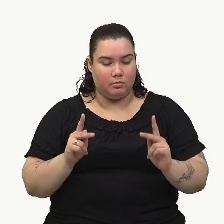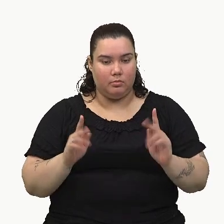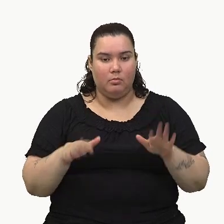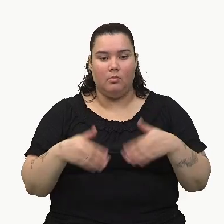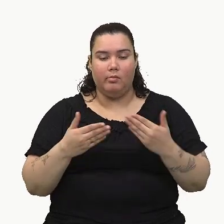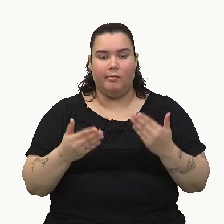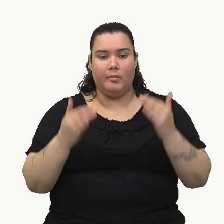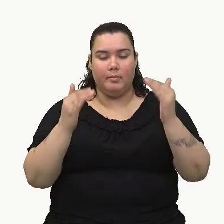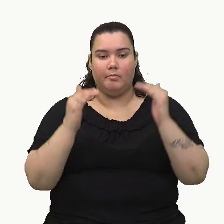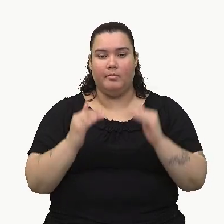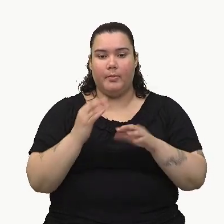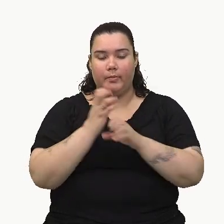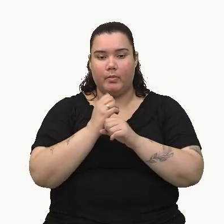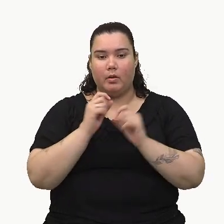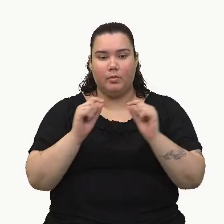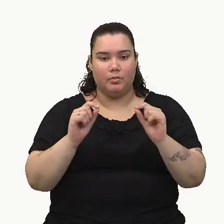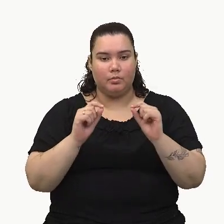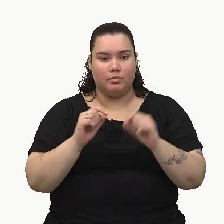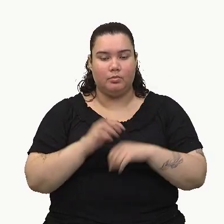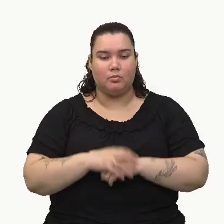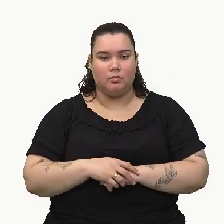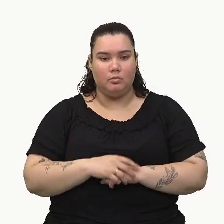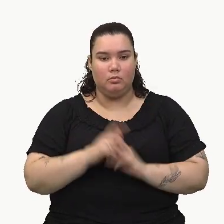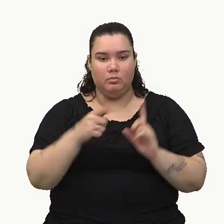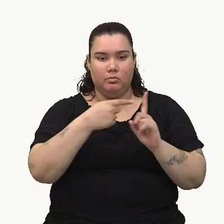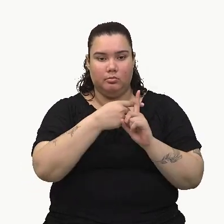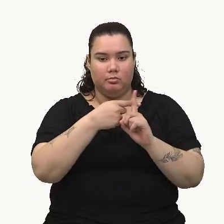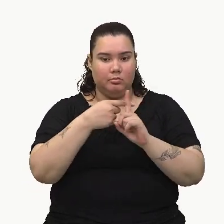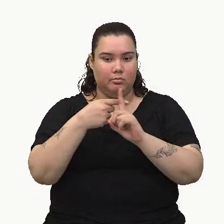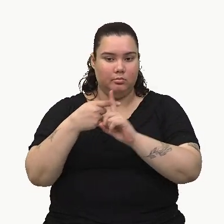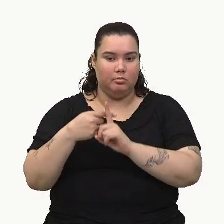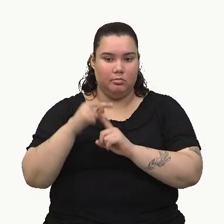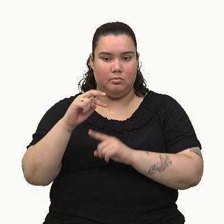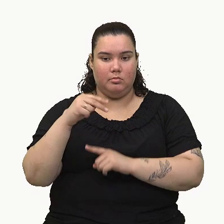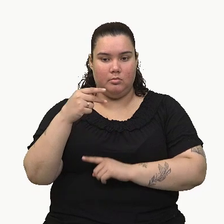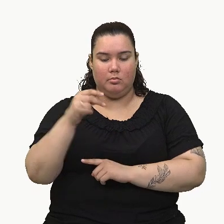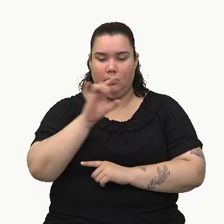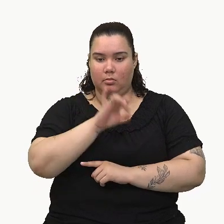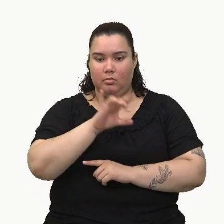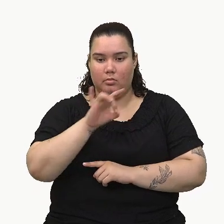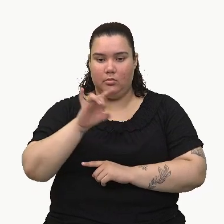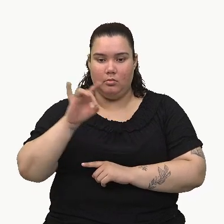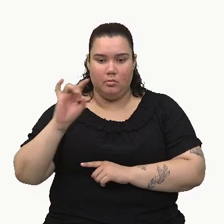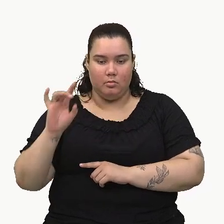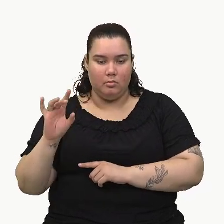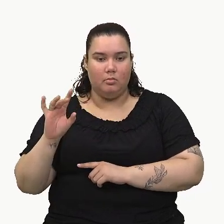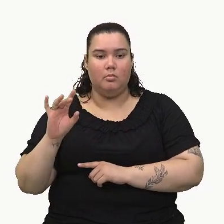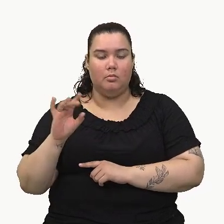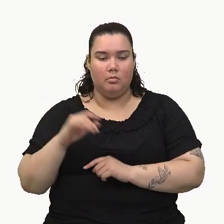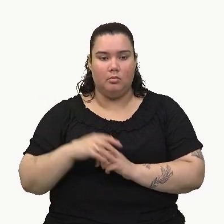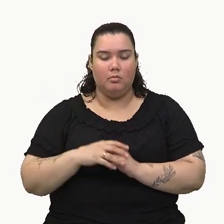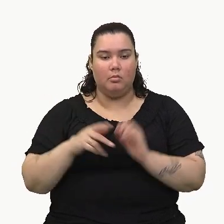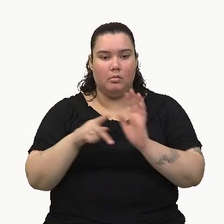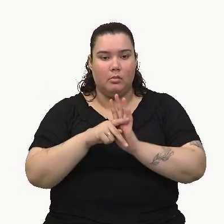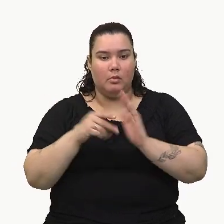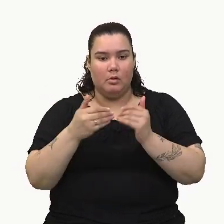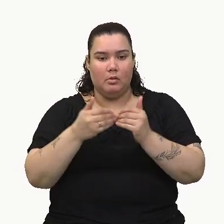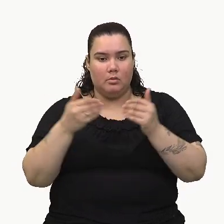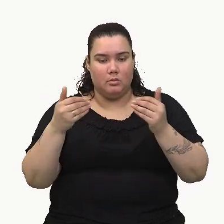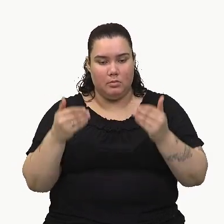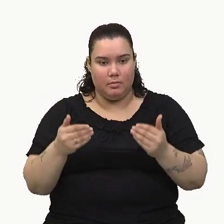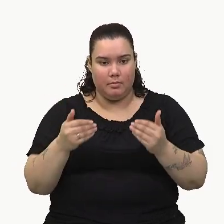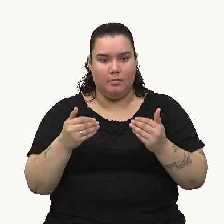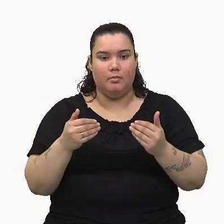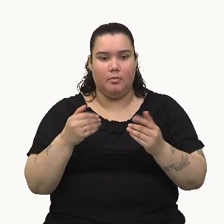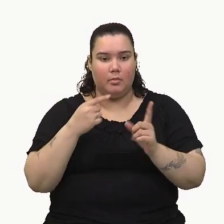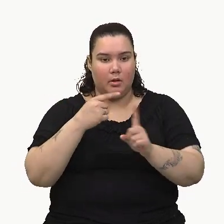próximo passo? A gente vai somar os expoentes de cada um dos elementos que estão separados com sinais